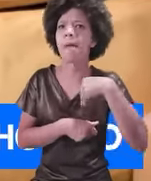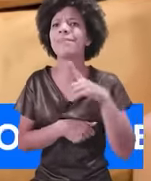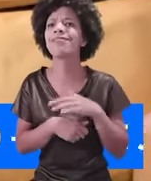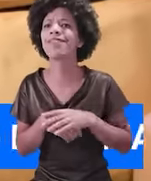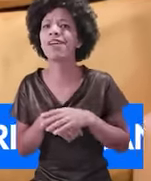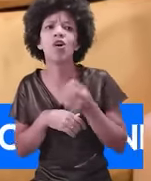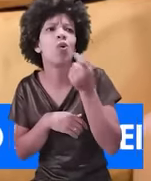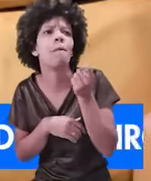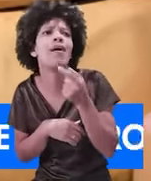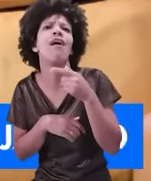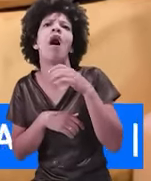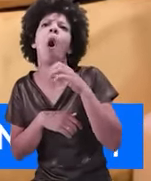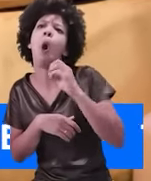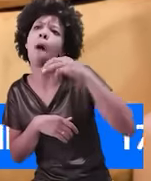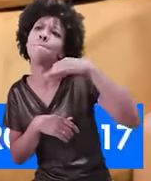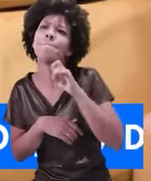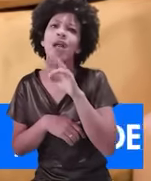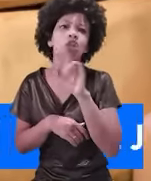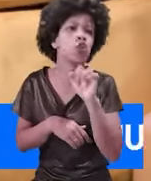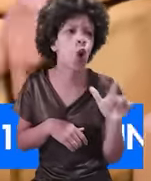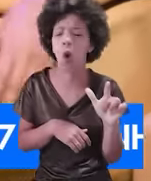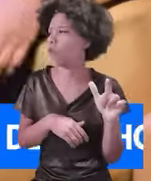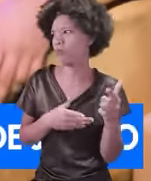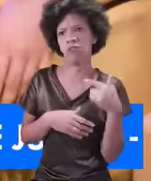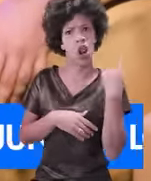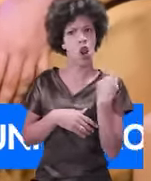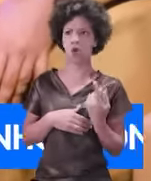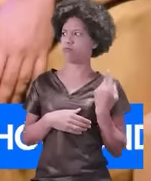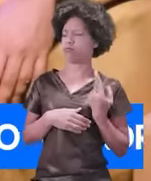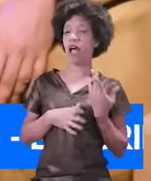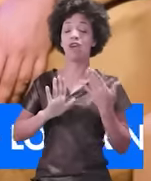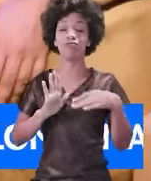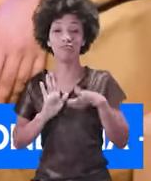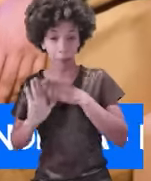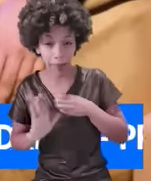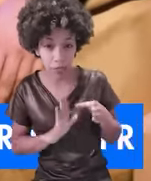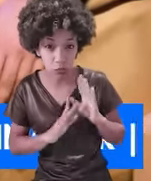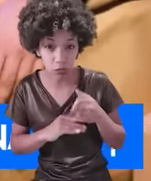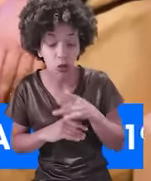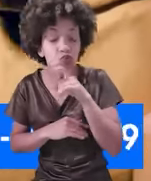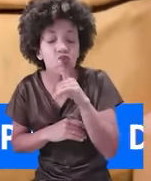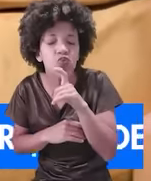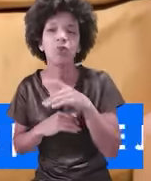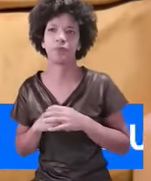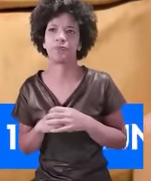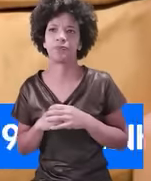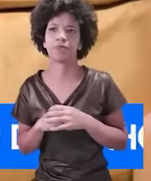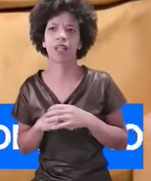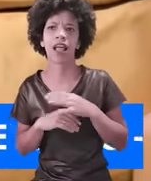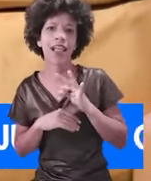meu número para você tá louco colocando essa mãe não dá eu já tô numa fase o corpo Deus eu eu eu